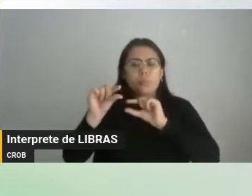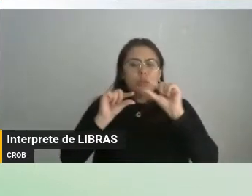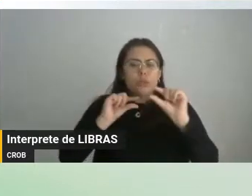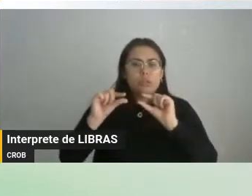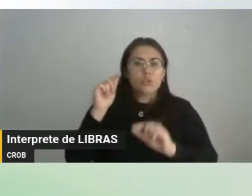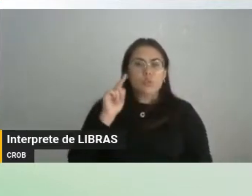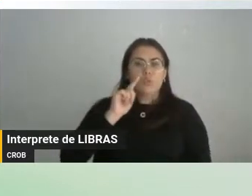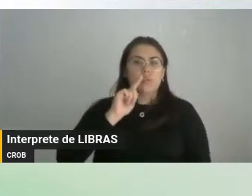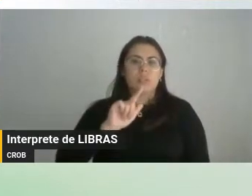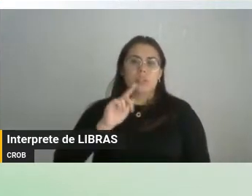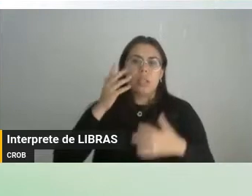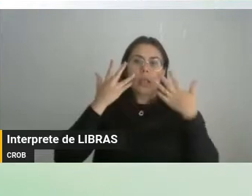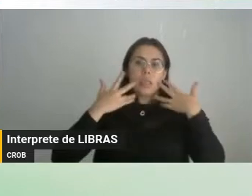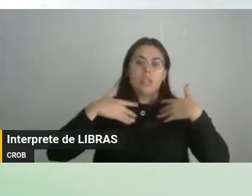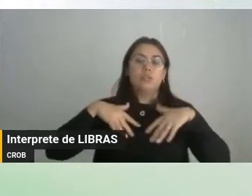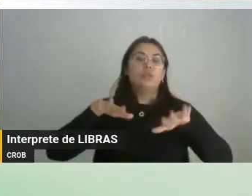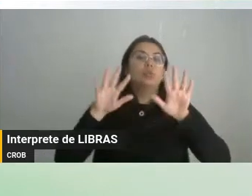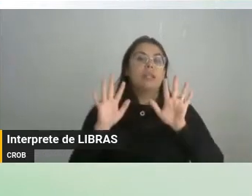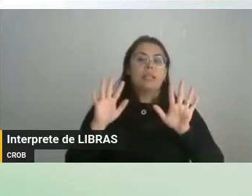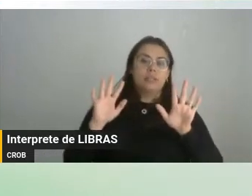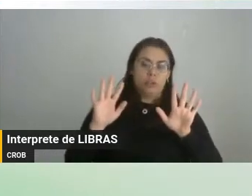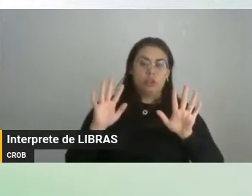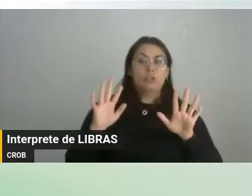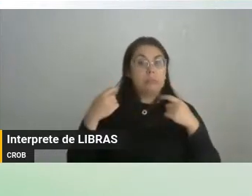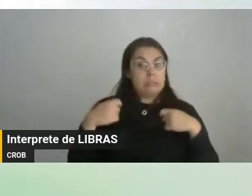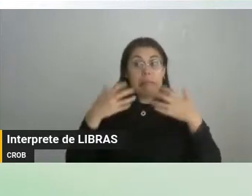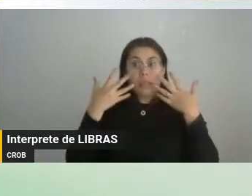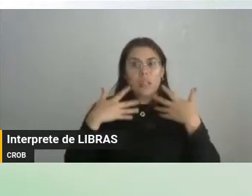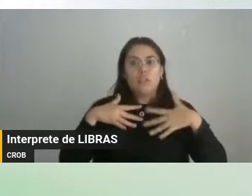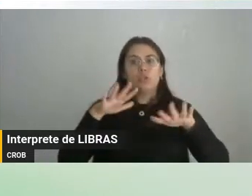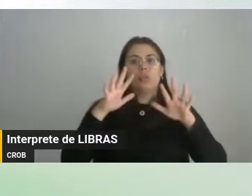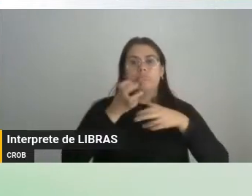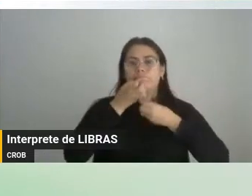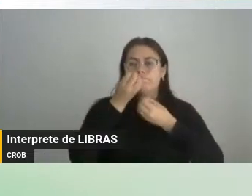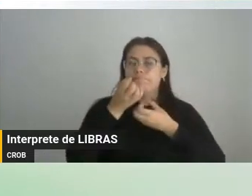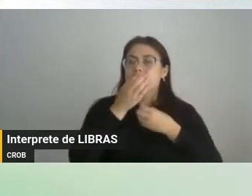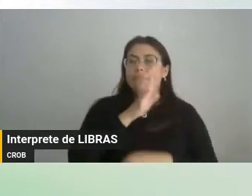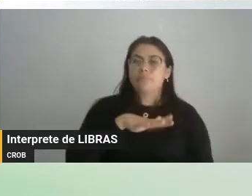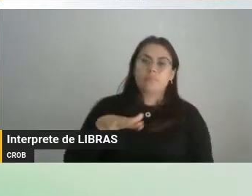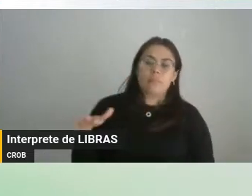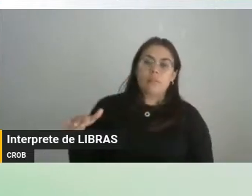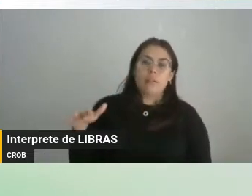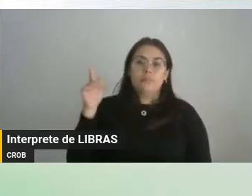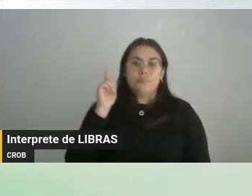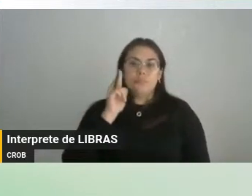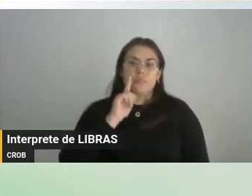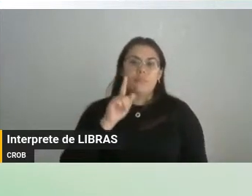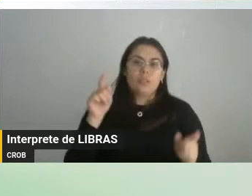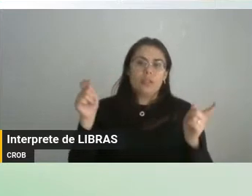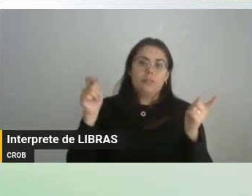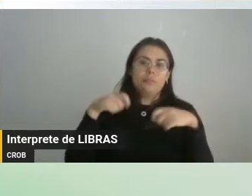agir com naturalidade, introduzir com naturalidade nos discursos dessas crianças que elas tenham a possibilidade e a capacidade